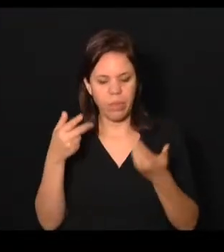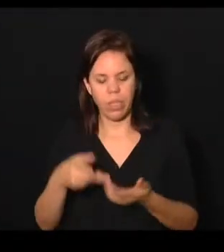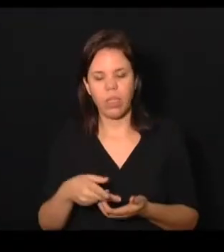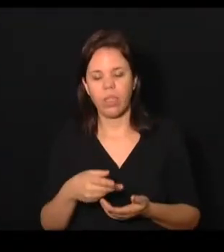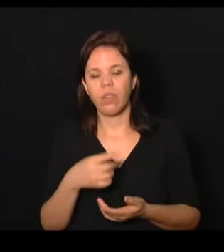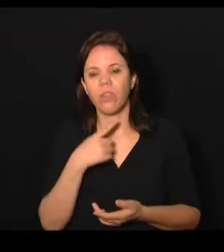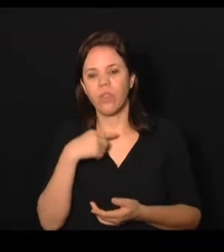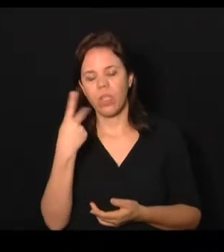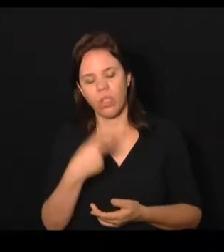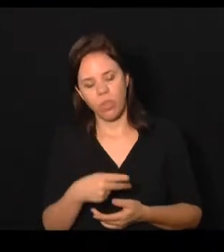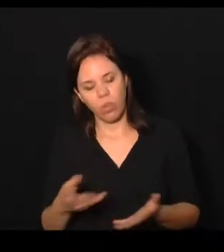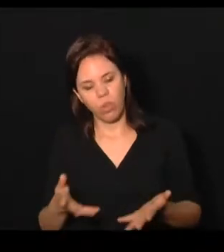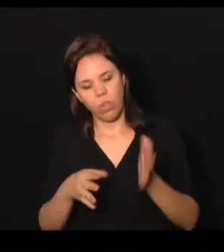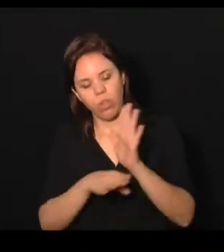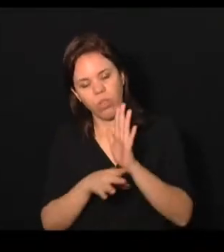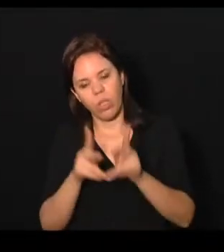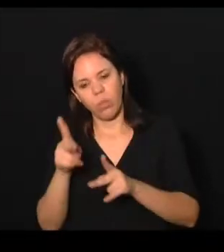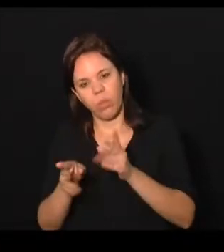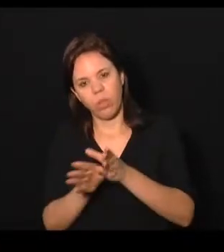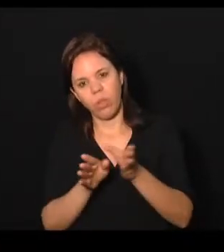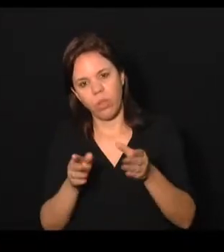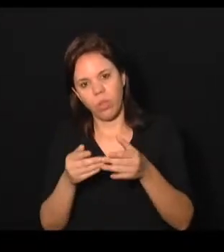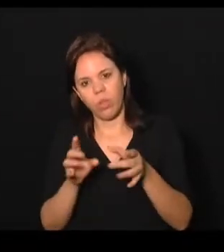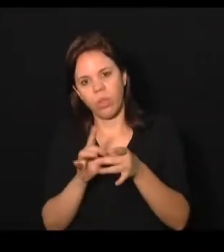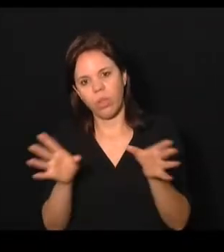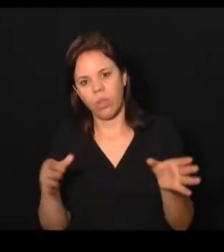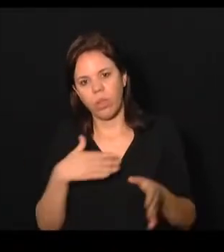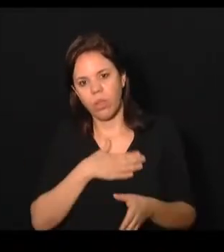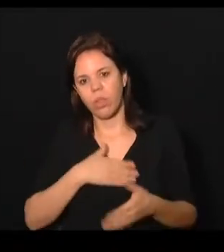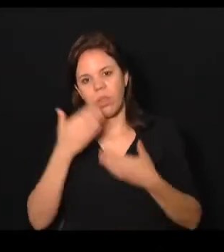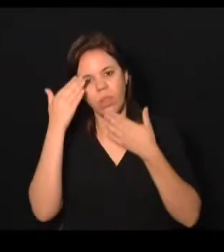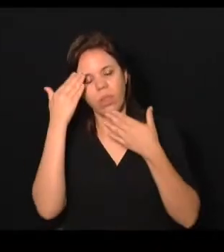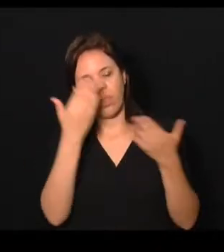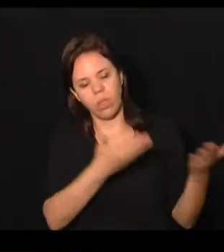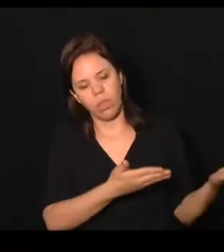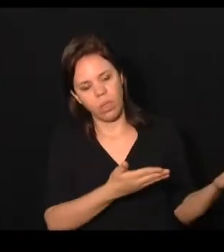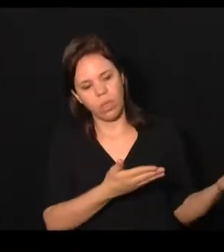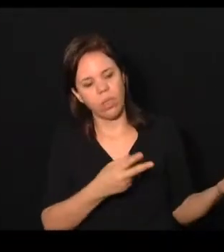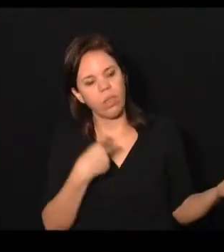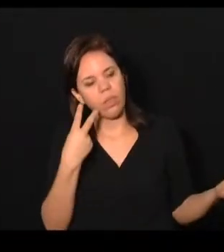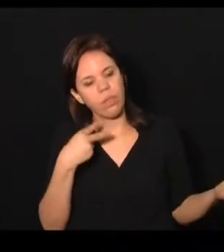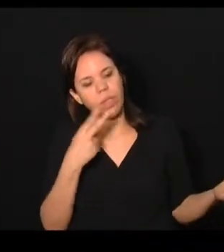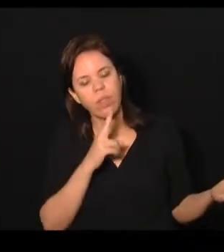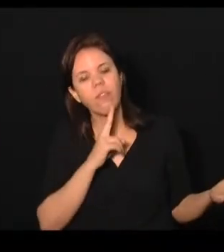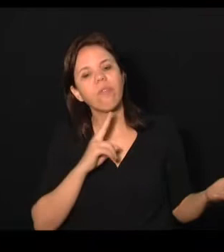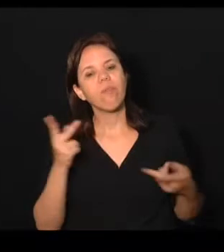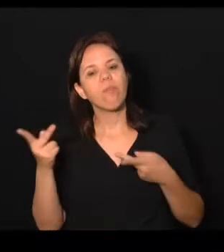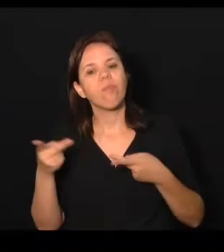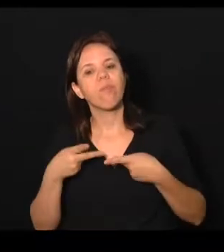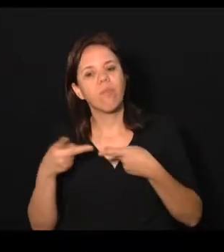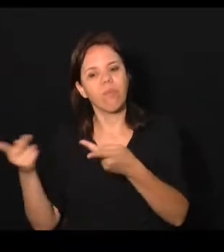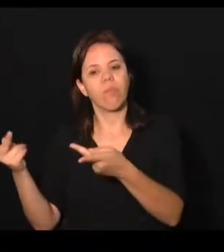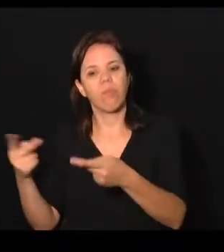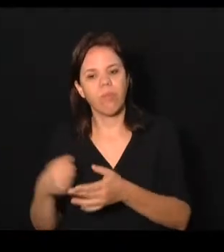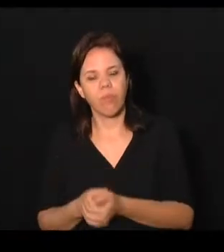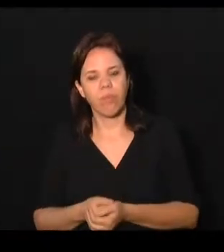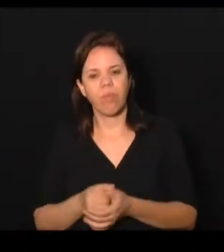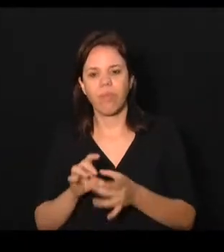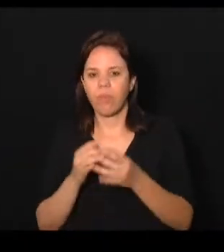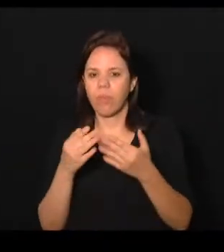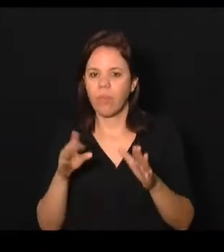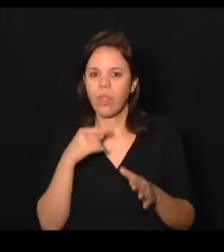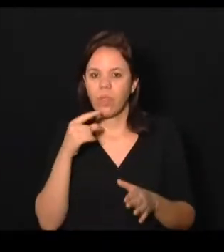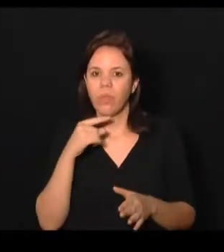intenção e a sua disponibilidade. Então, eu gostaria muito de agradecer o convite e dizer que a gente está à disposição. Quem tiver mais